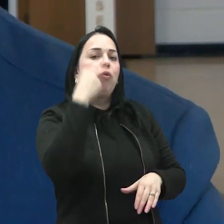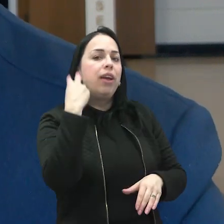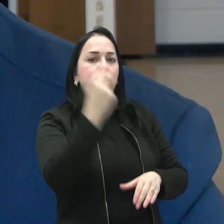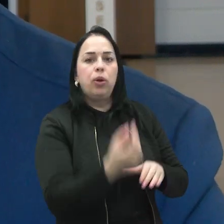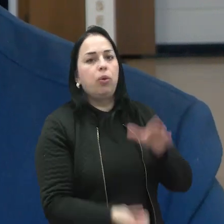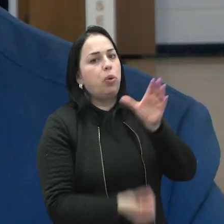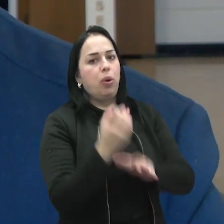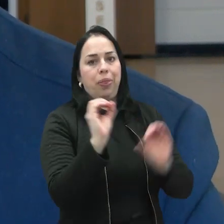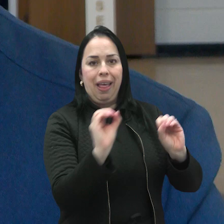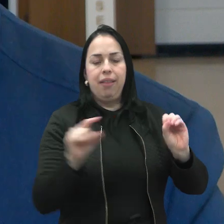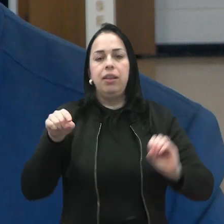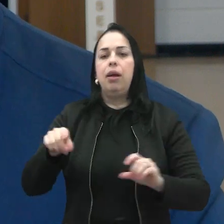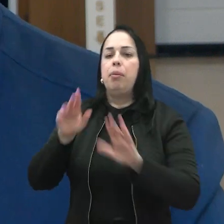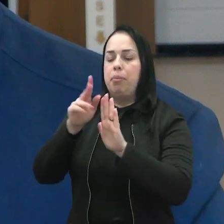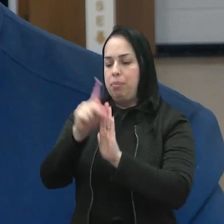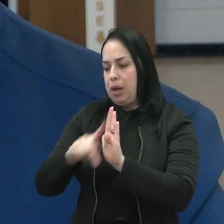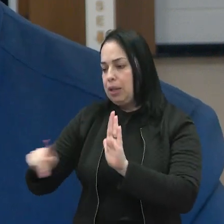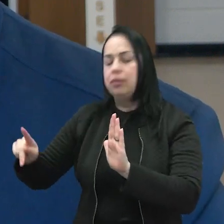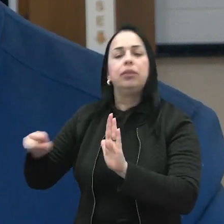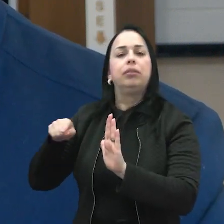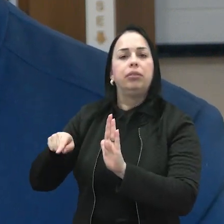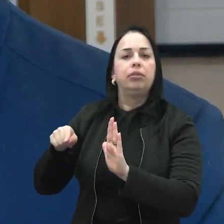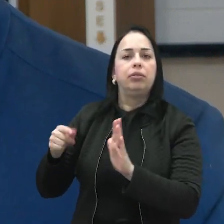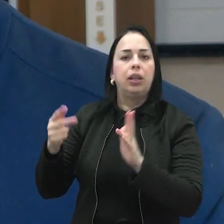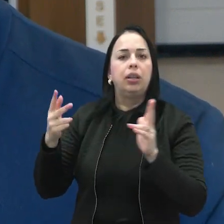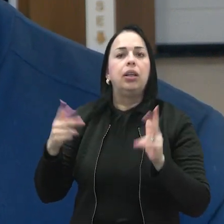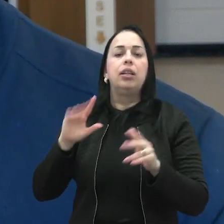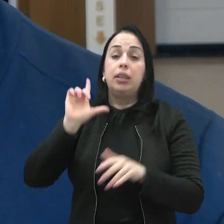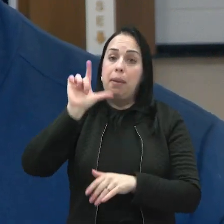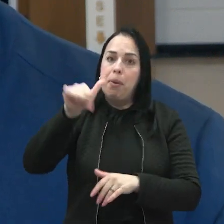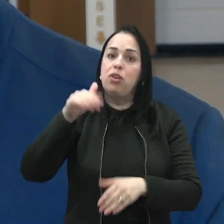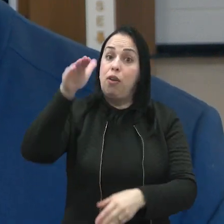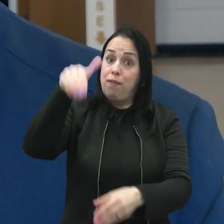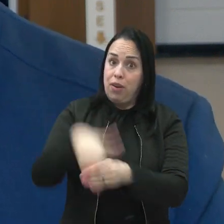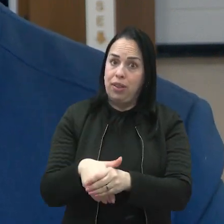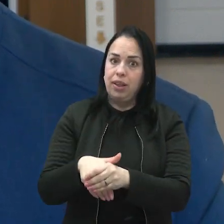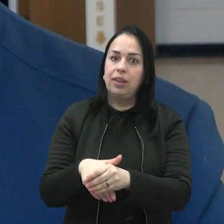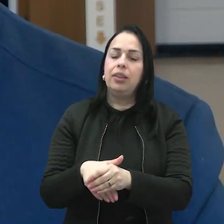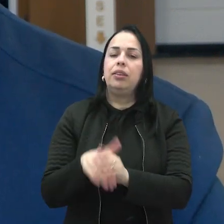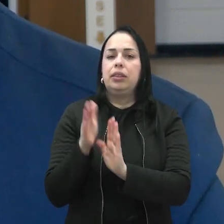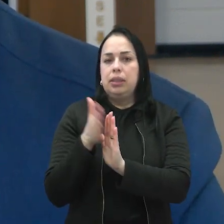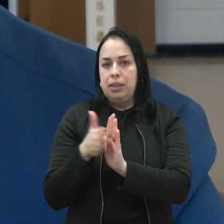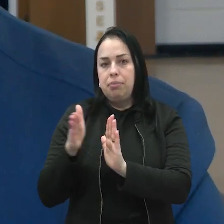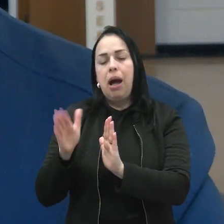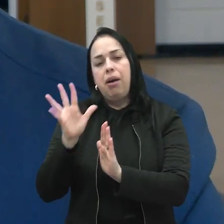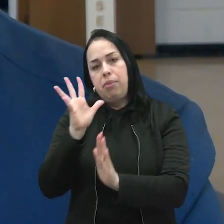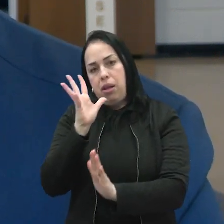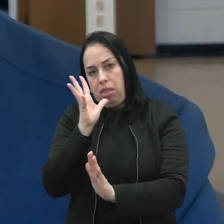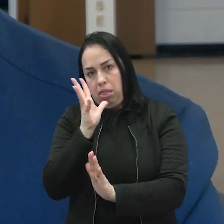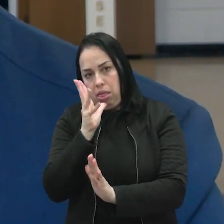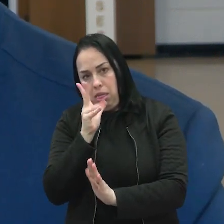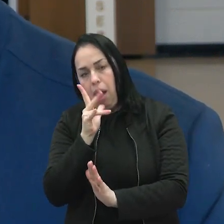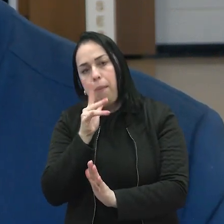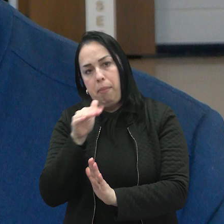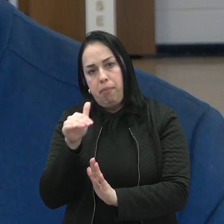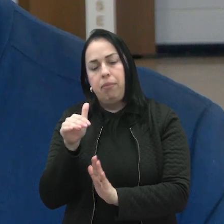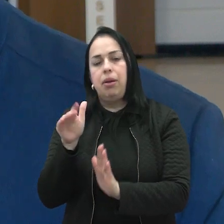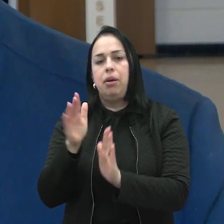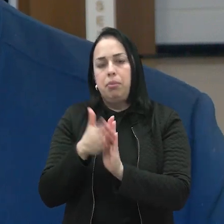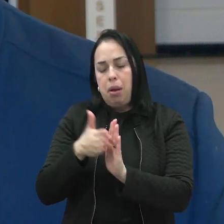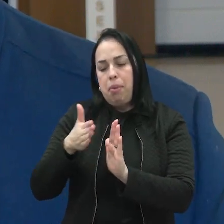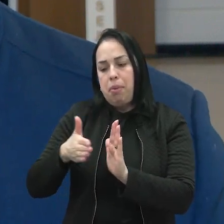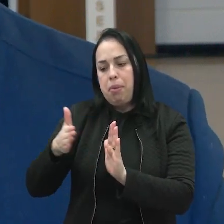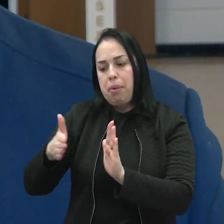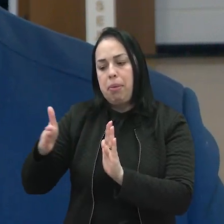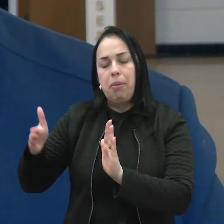ter que passar por todas as etapas de um projeto para que ele possa ser votado. Então ele tramita um pouco mais devagar, porque